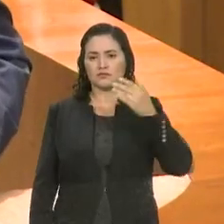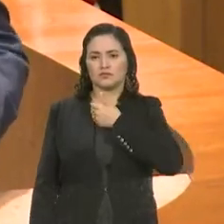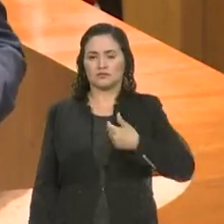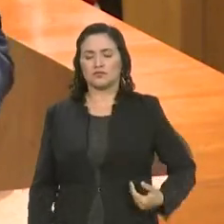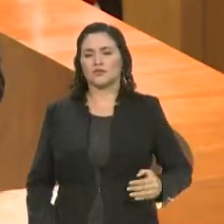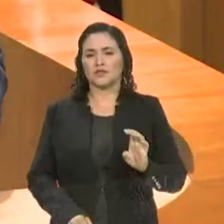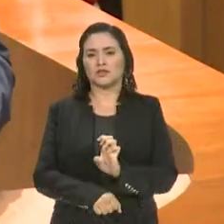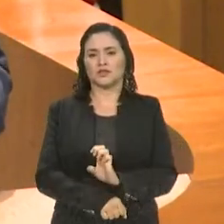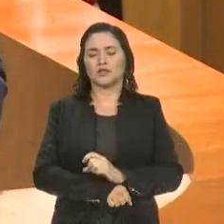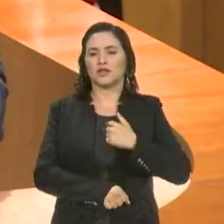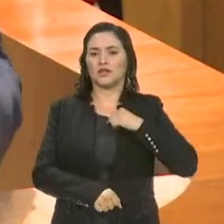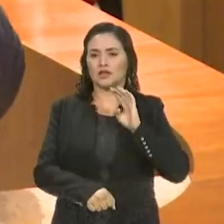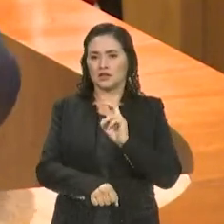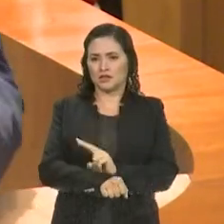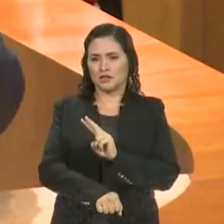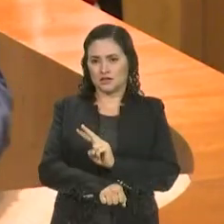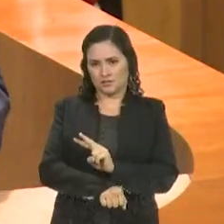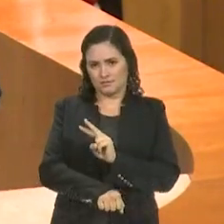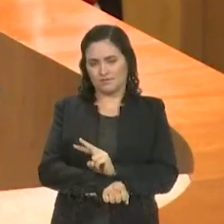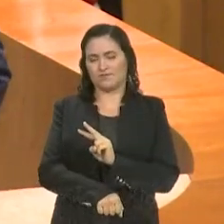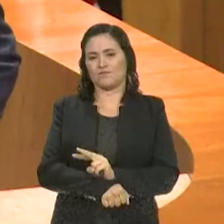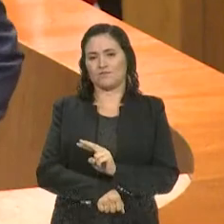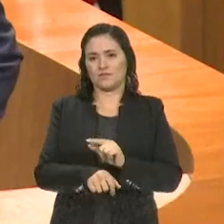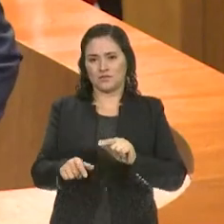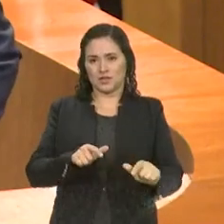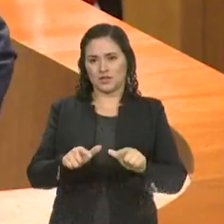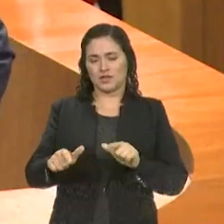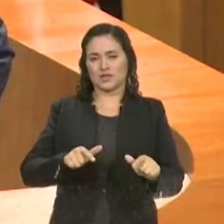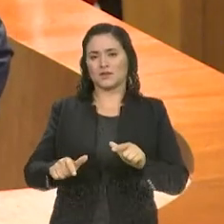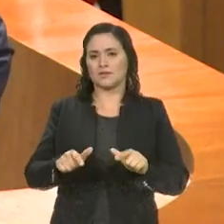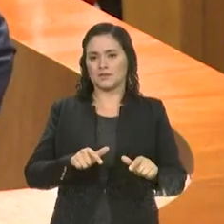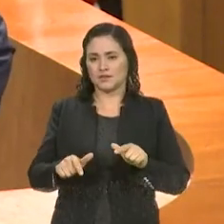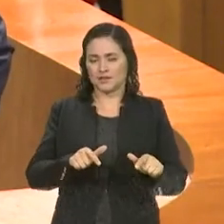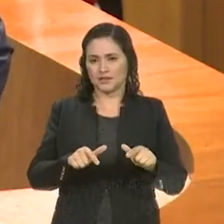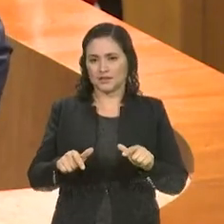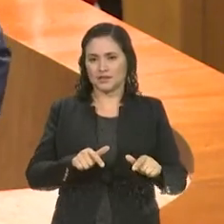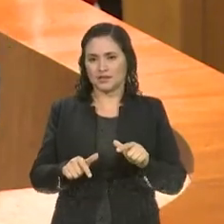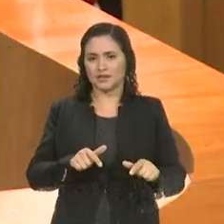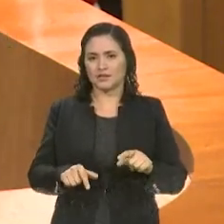camisa, eu defendo as ações do meu pré-candidato ao governo do estado, doutor Laércio Bonfim.